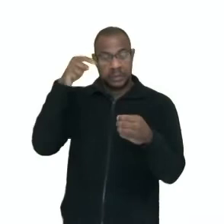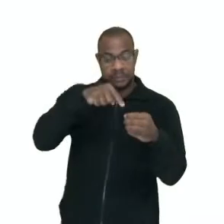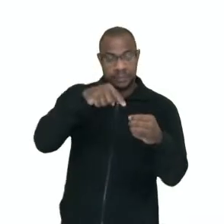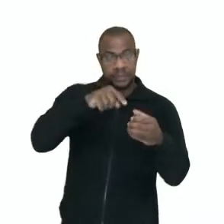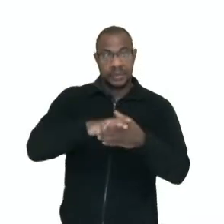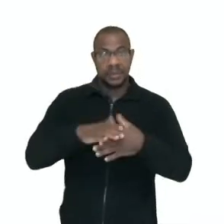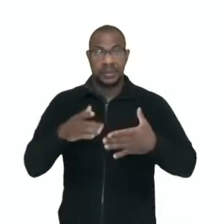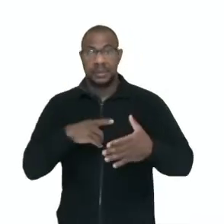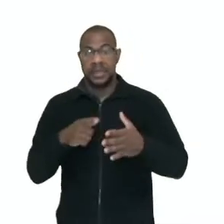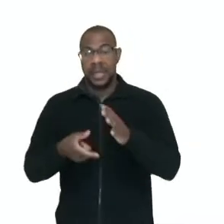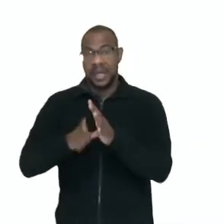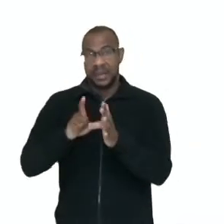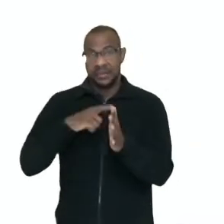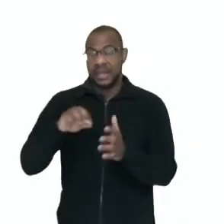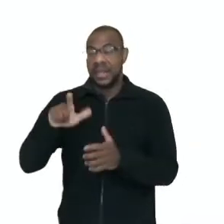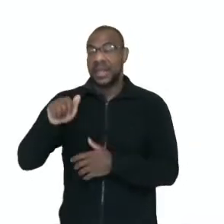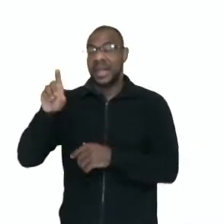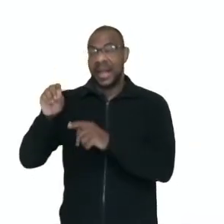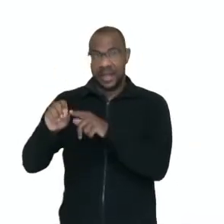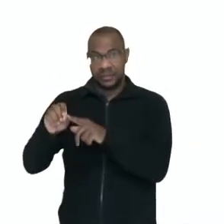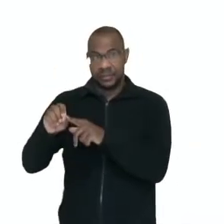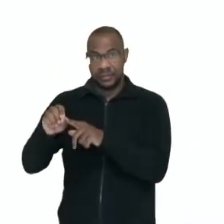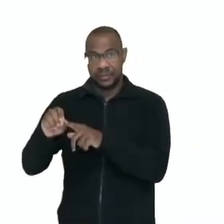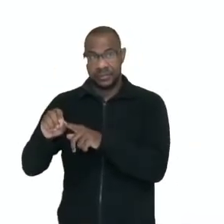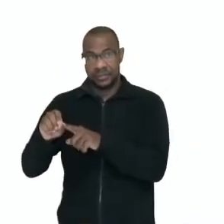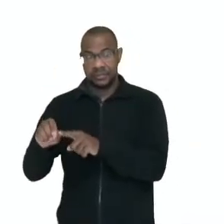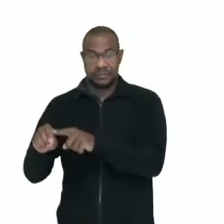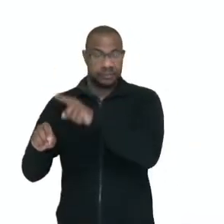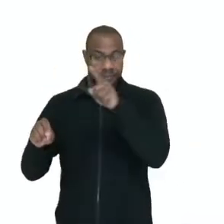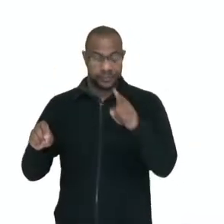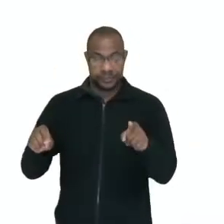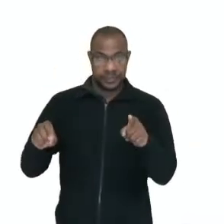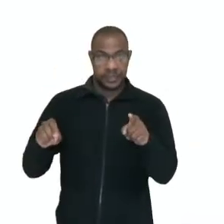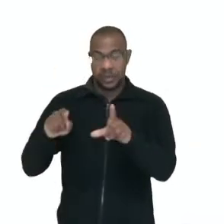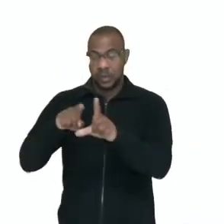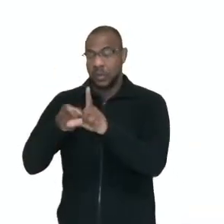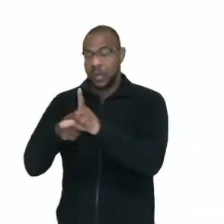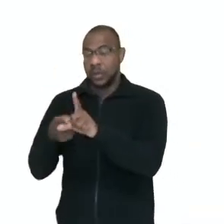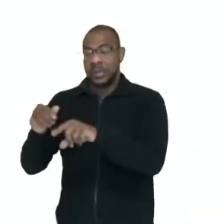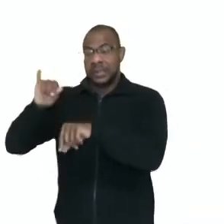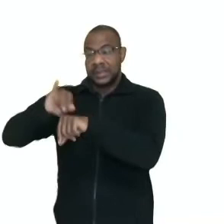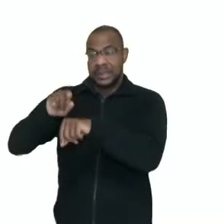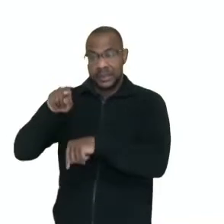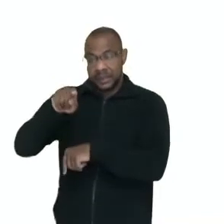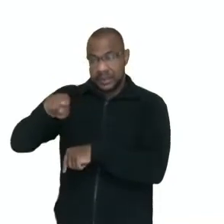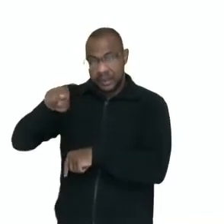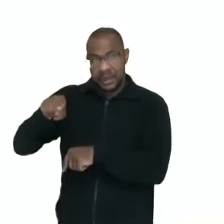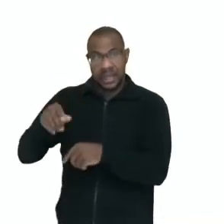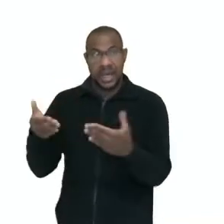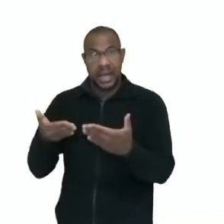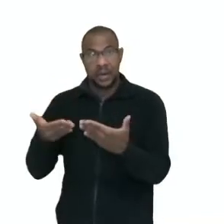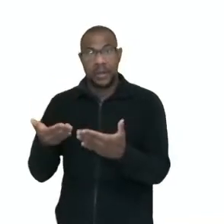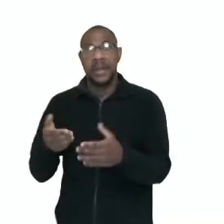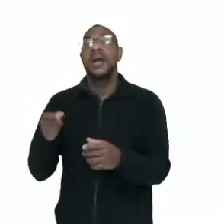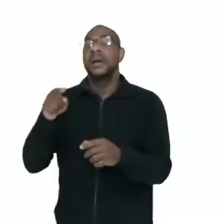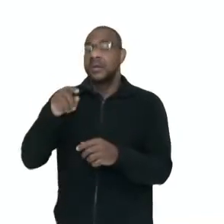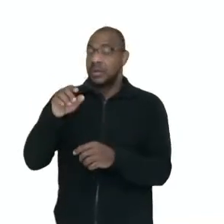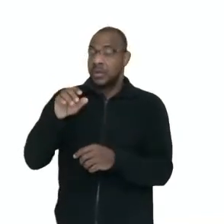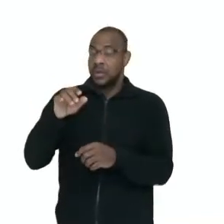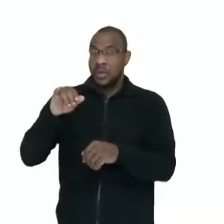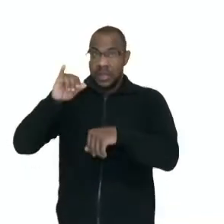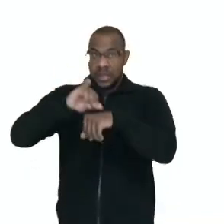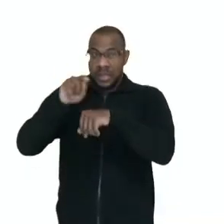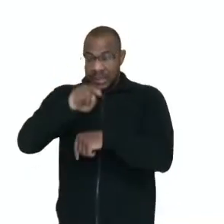anterior, ele me deu o número de lados. Eu determinava o ângulo central. Agora, o contrário. Ele me deu o ângulo central,